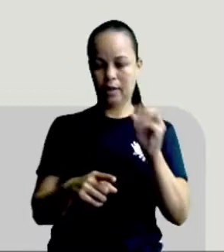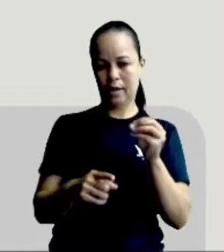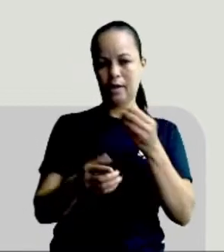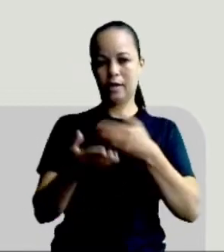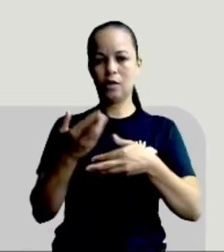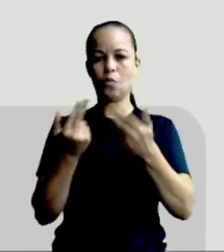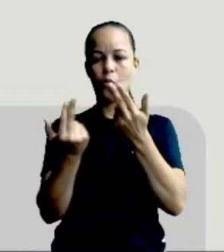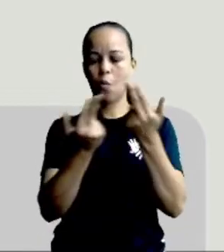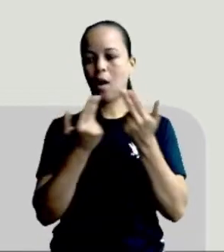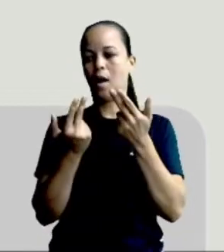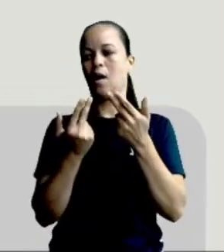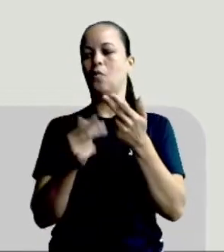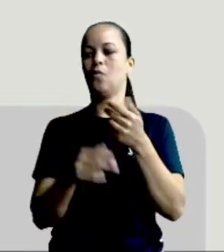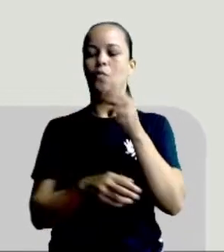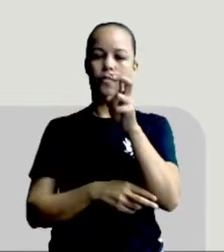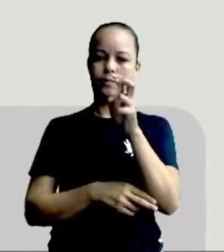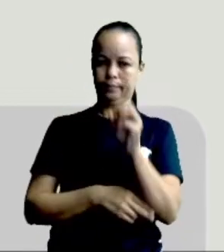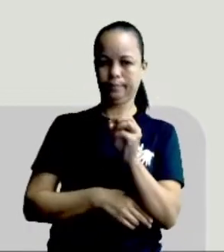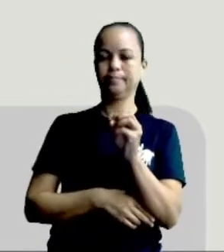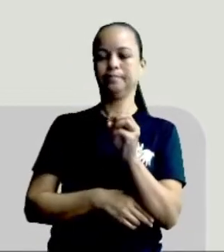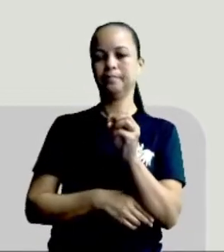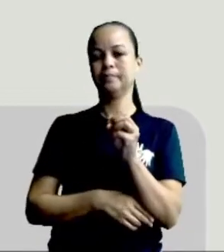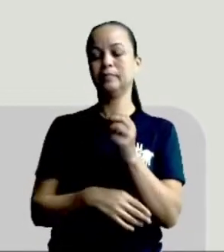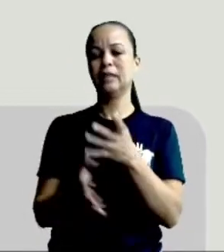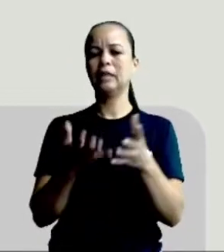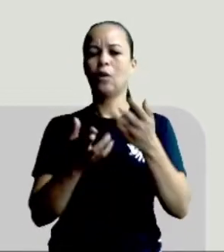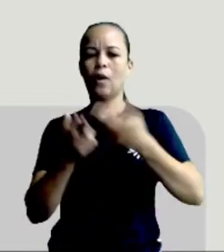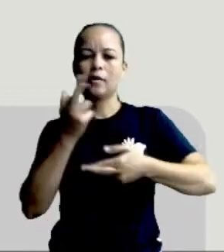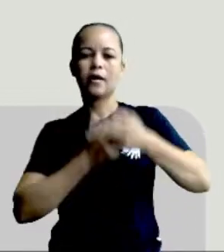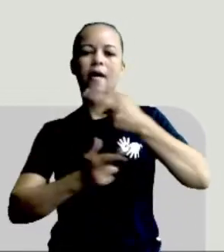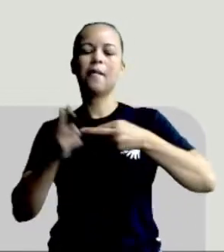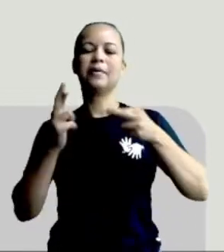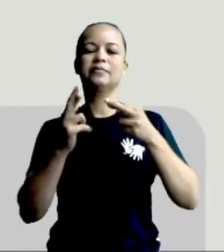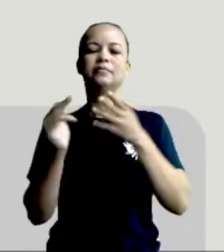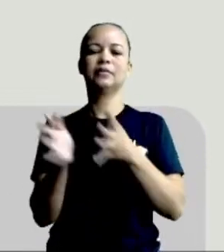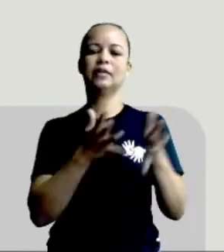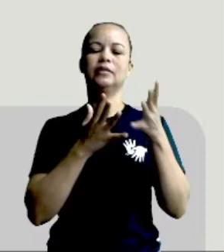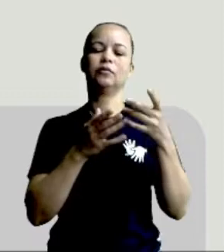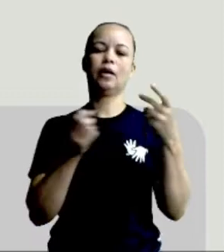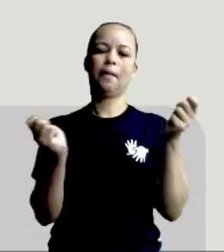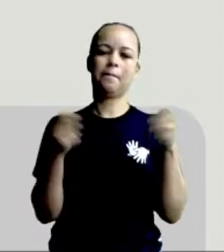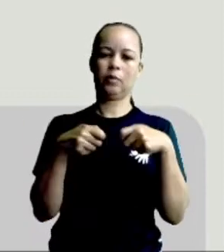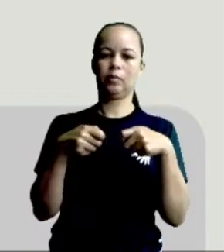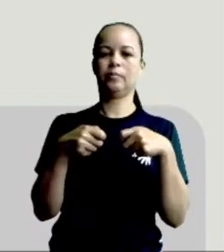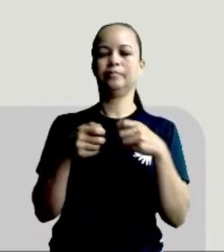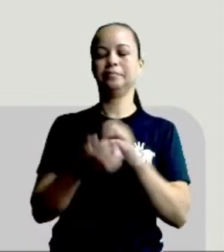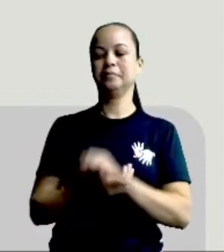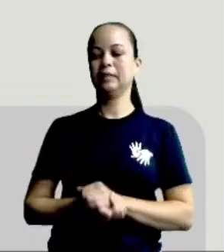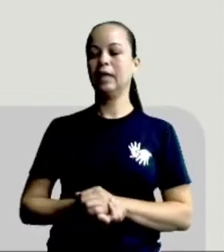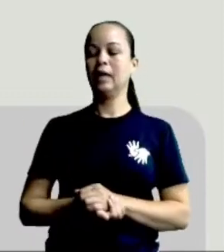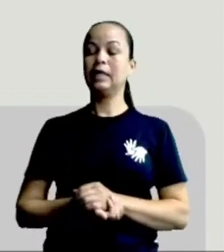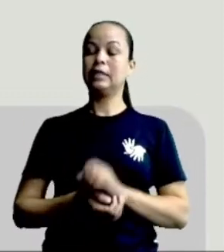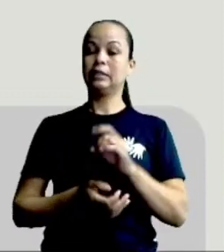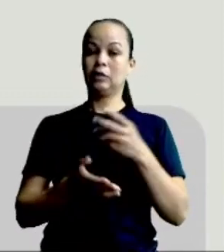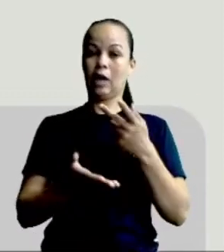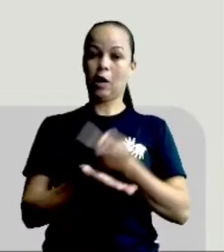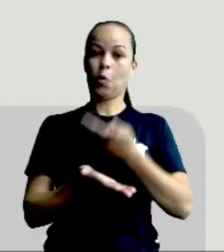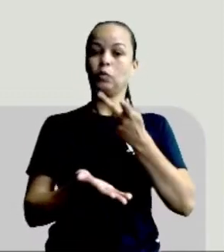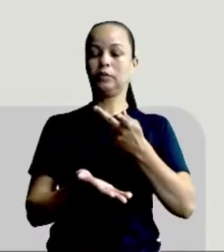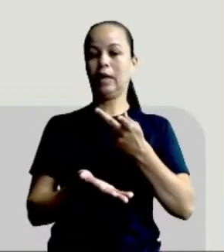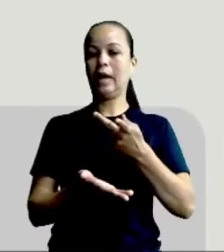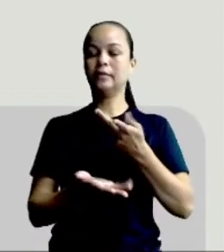relação dos 50%? Então, a gente tem aí essa representação da probabilidade. Isso ocorre